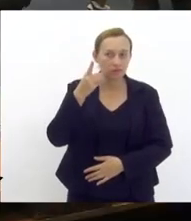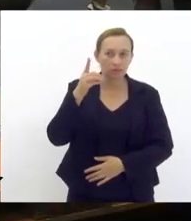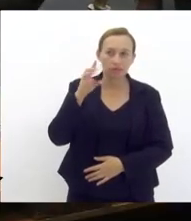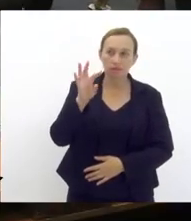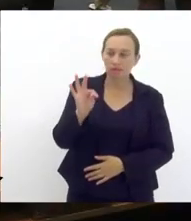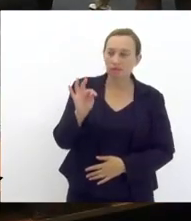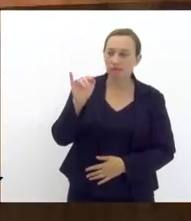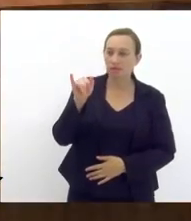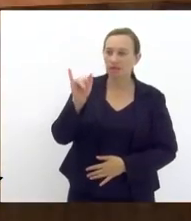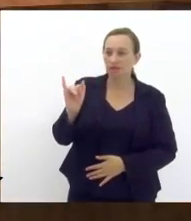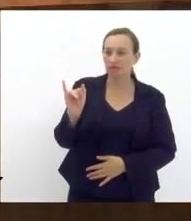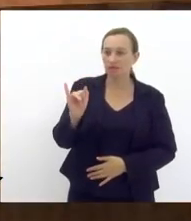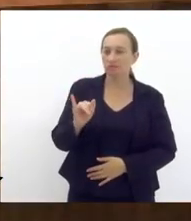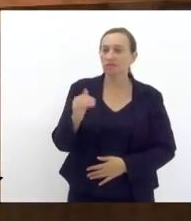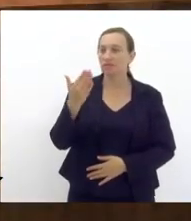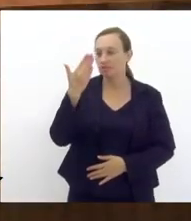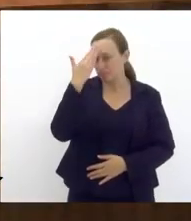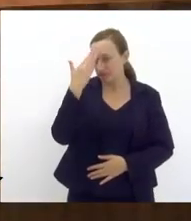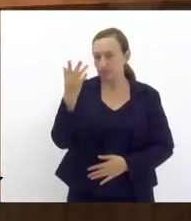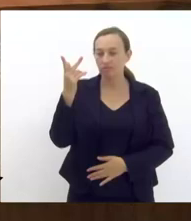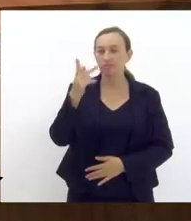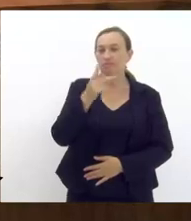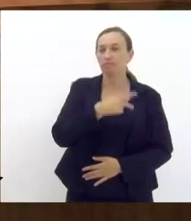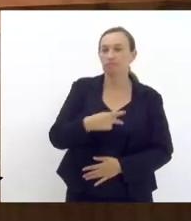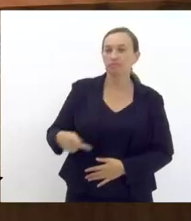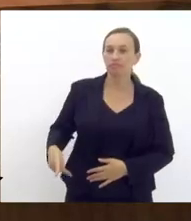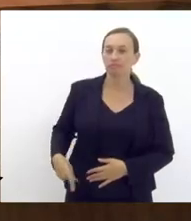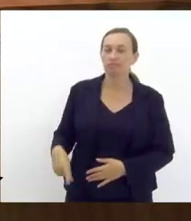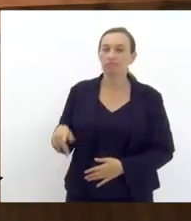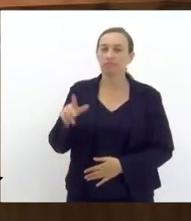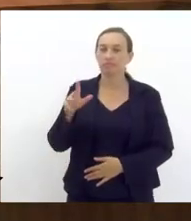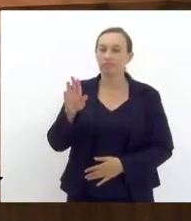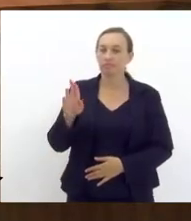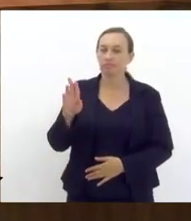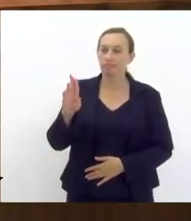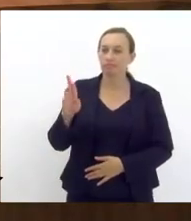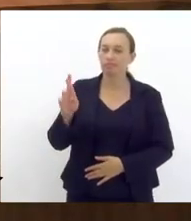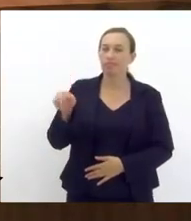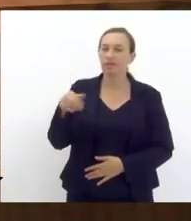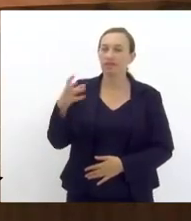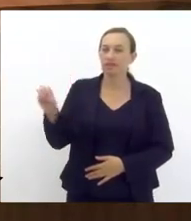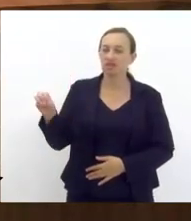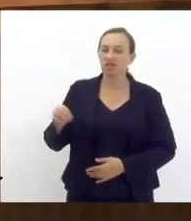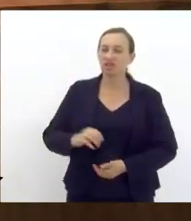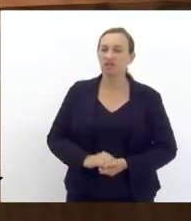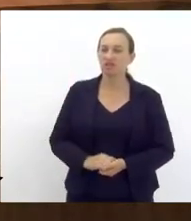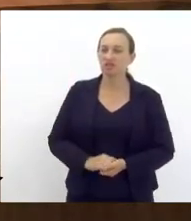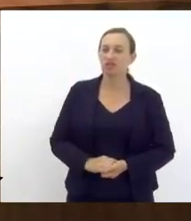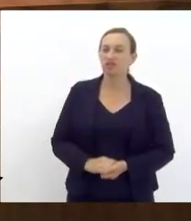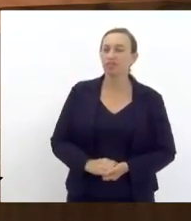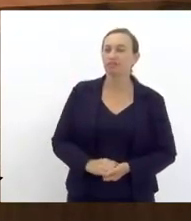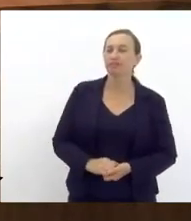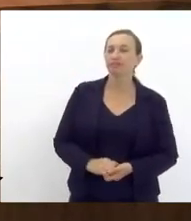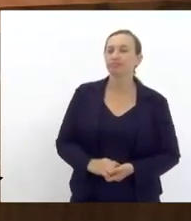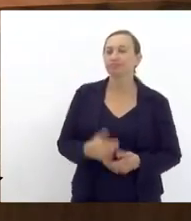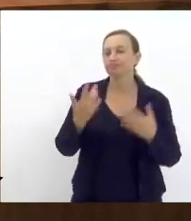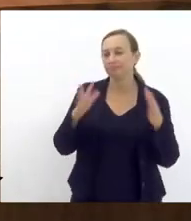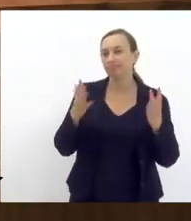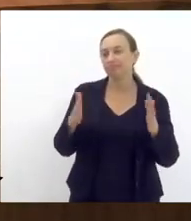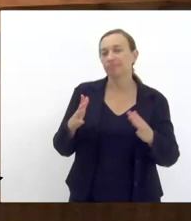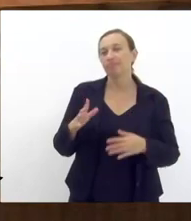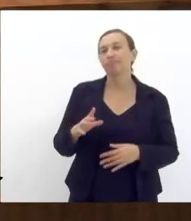Obrigado presidente eu queria parabenizar o deputado Daniel librelon pela iniciativa de